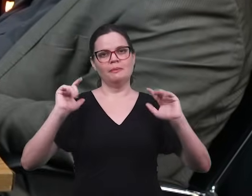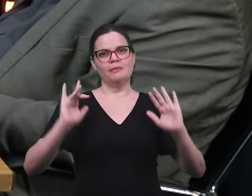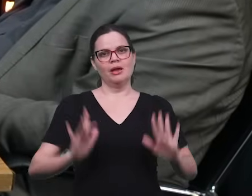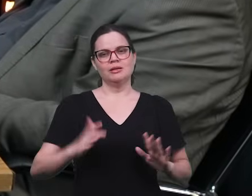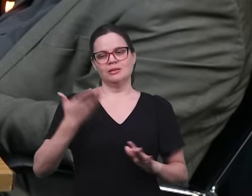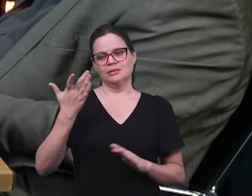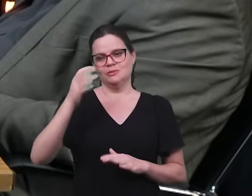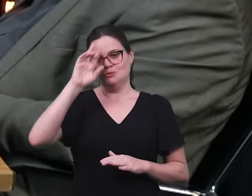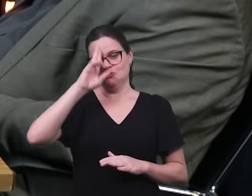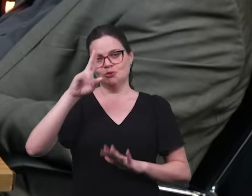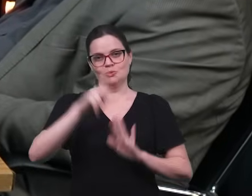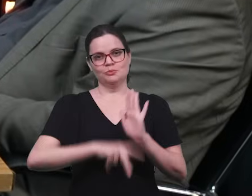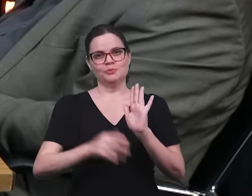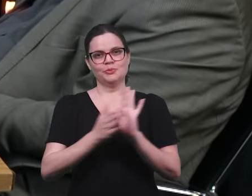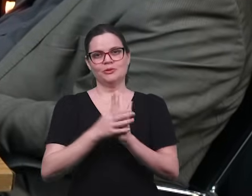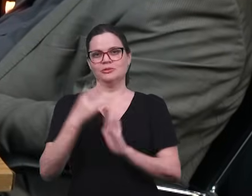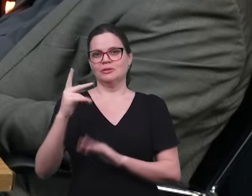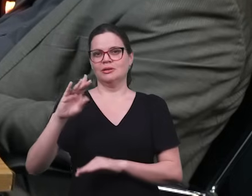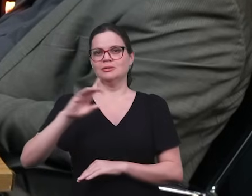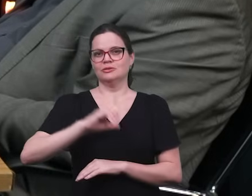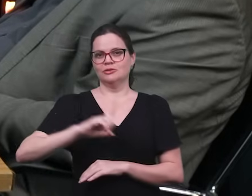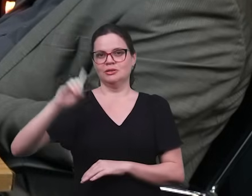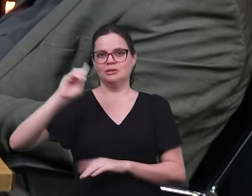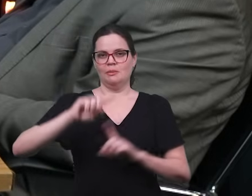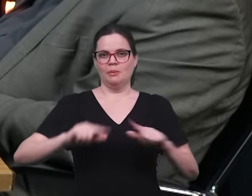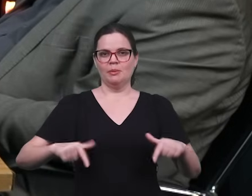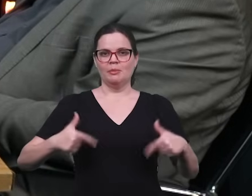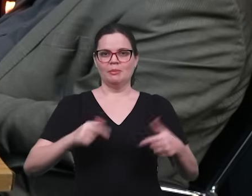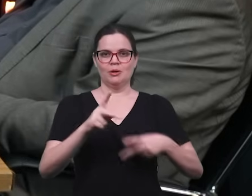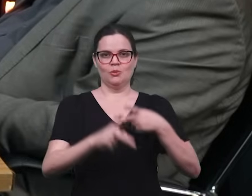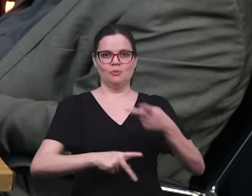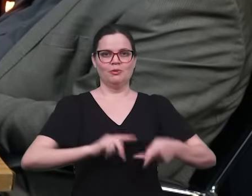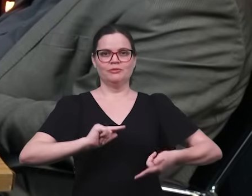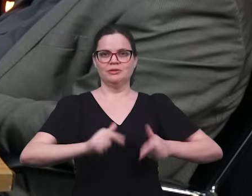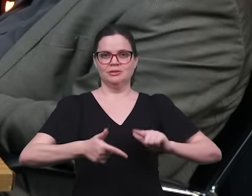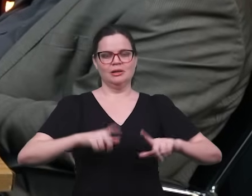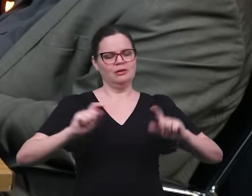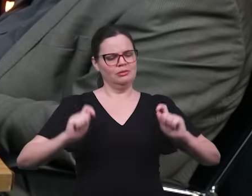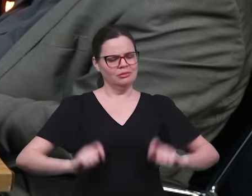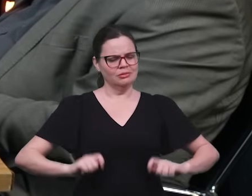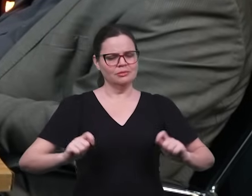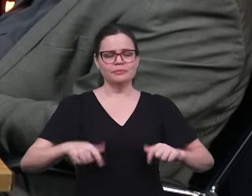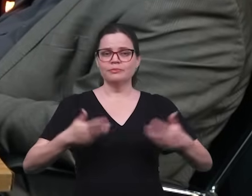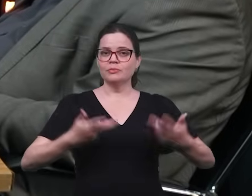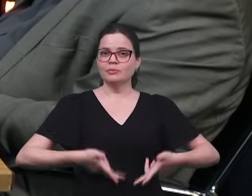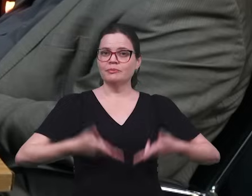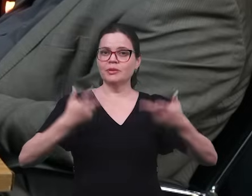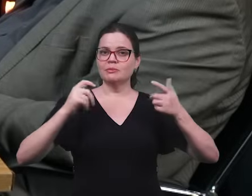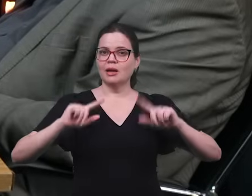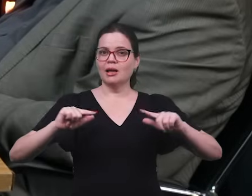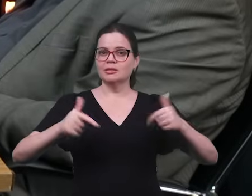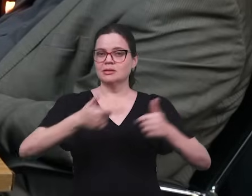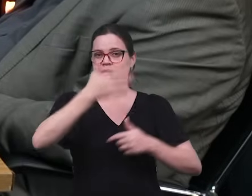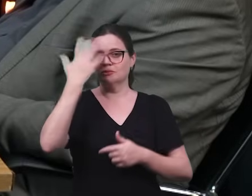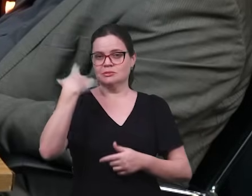do Senhor, para que o projeto de Deus fosse realizado no meio do povo de Israel. Glória a Deus. Você vê o Espírito